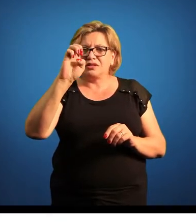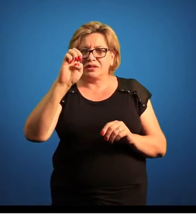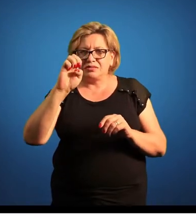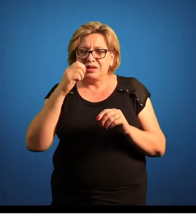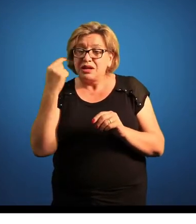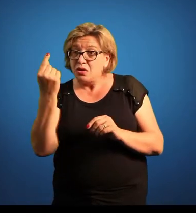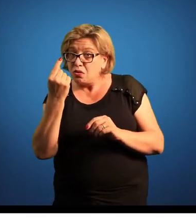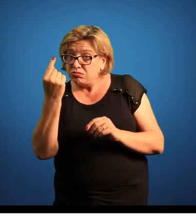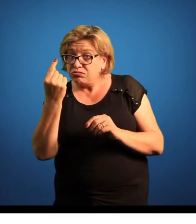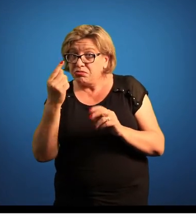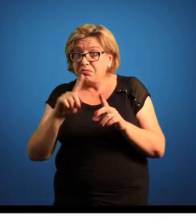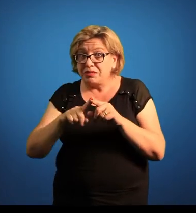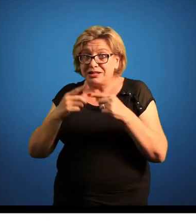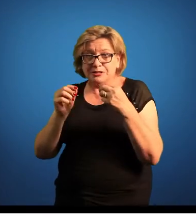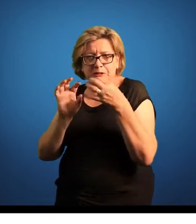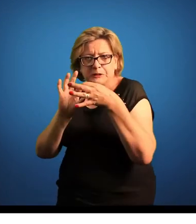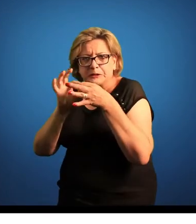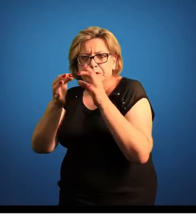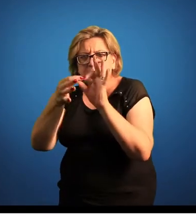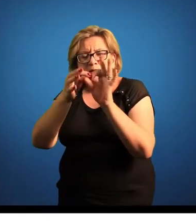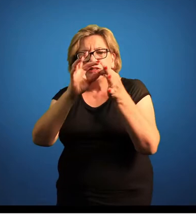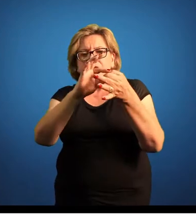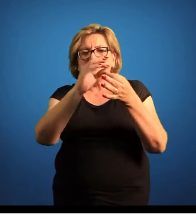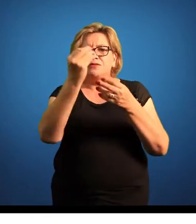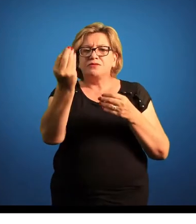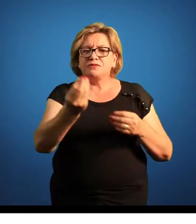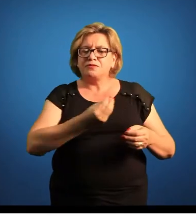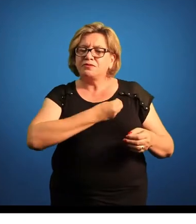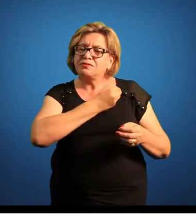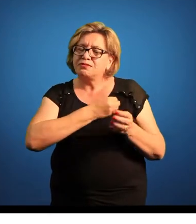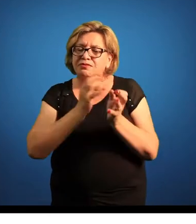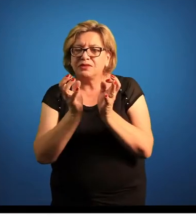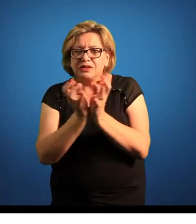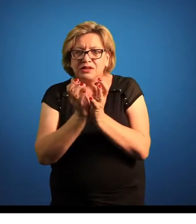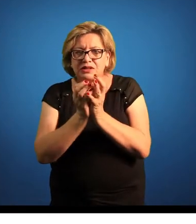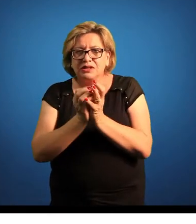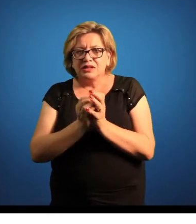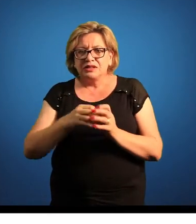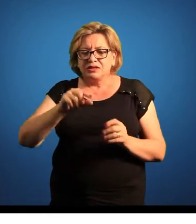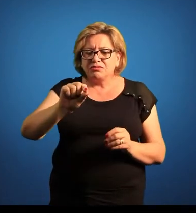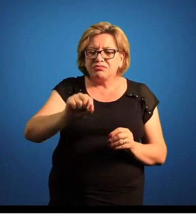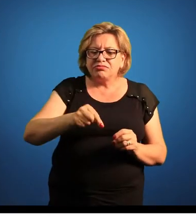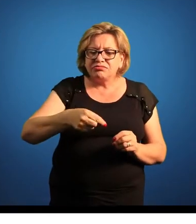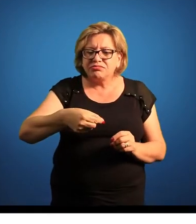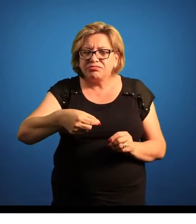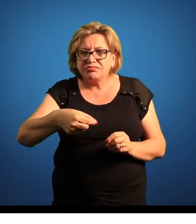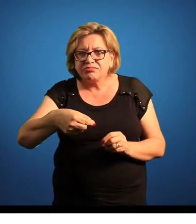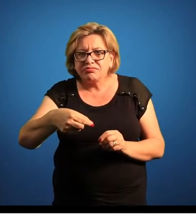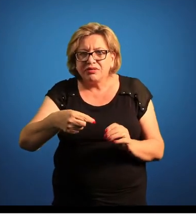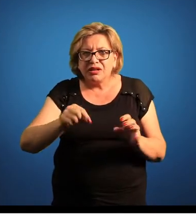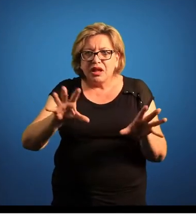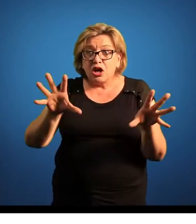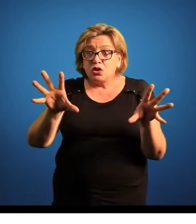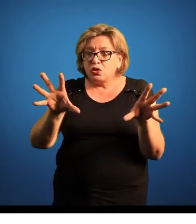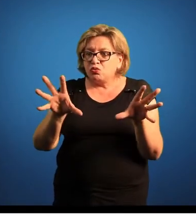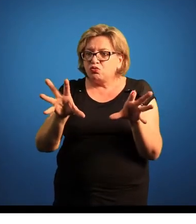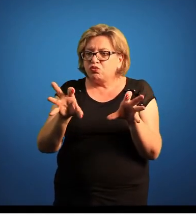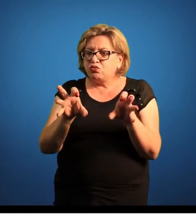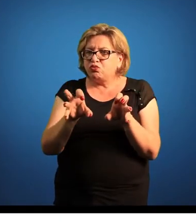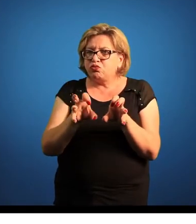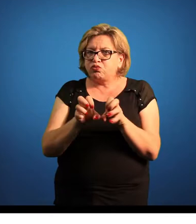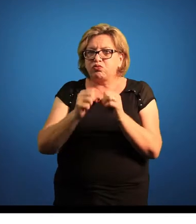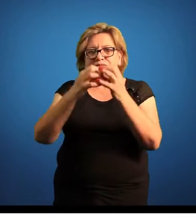ligados, eles são animais coloniais. Então, por exemplo, se eu passar a nossa pinça aqui, ele tende a todo ele